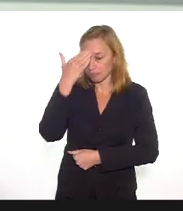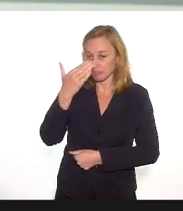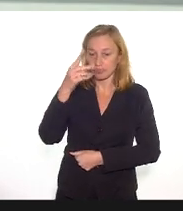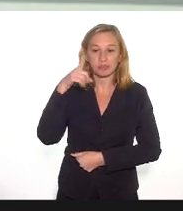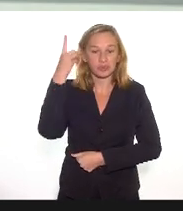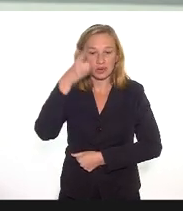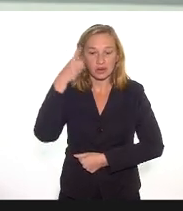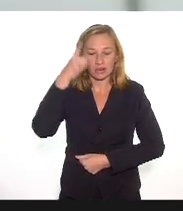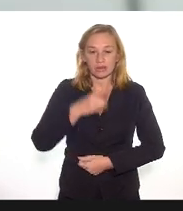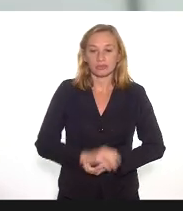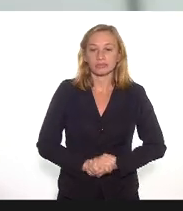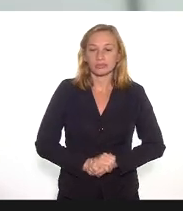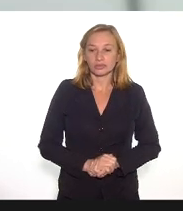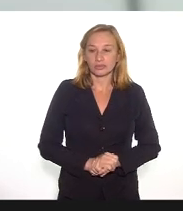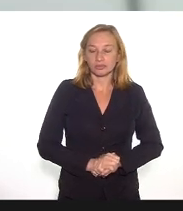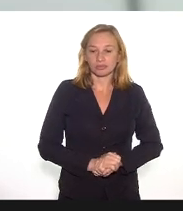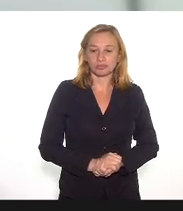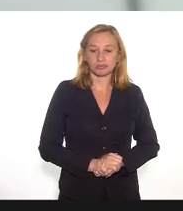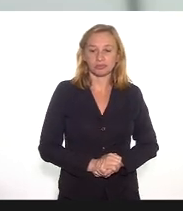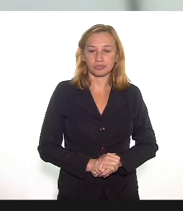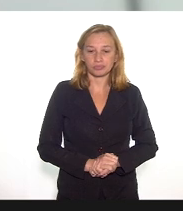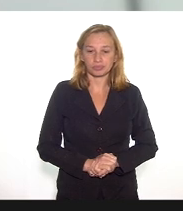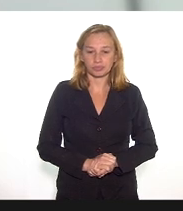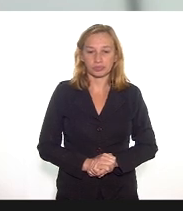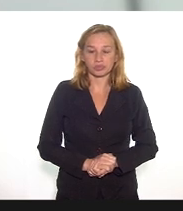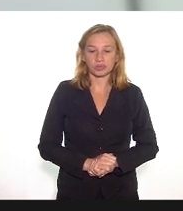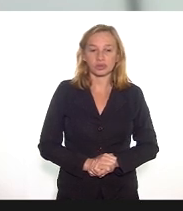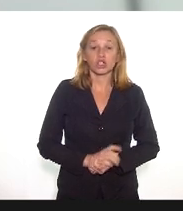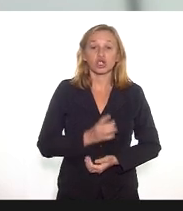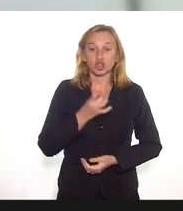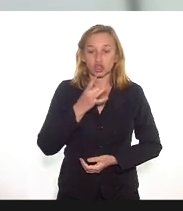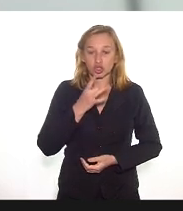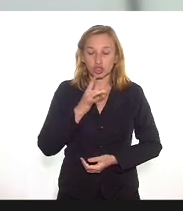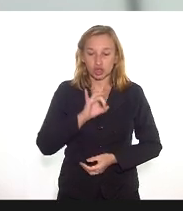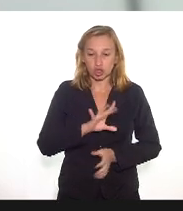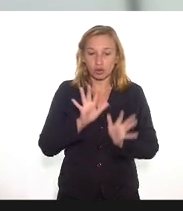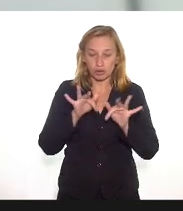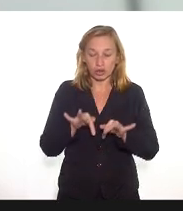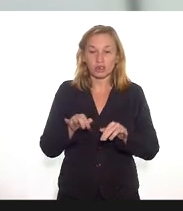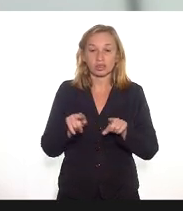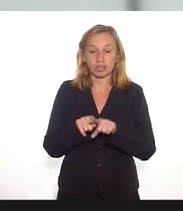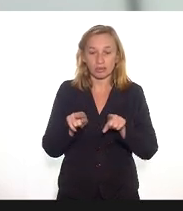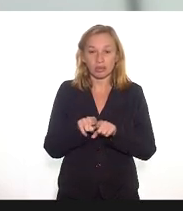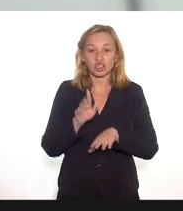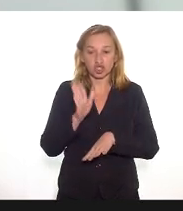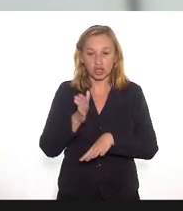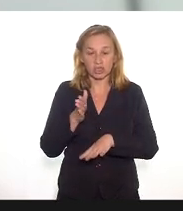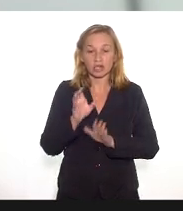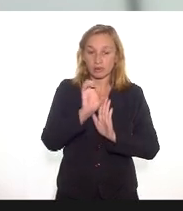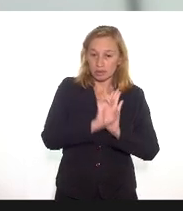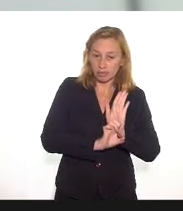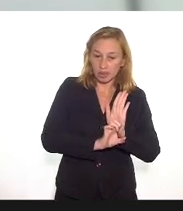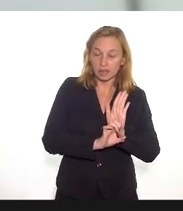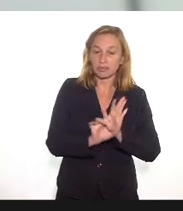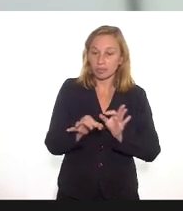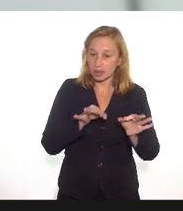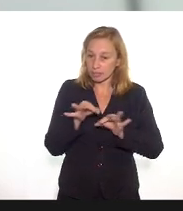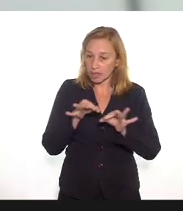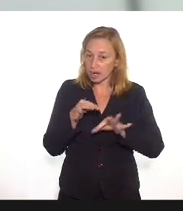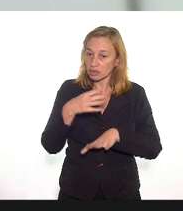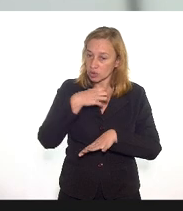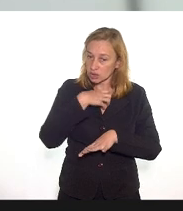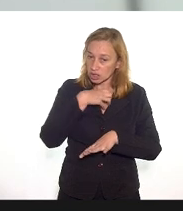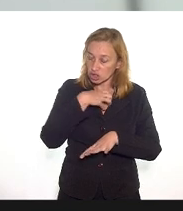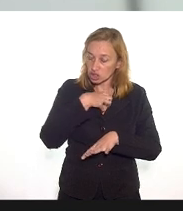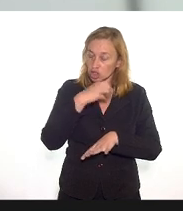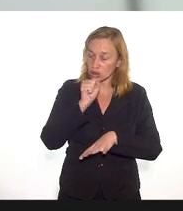deputado. Obrigado, Sérgio Duarte. Só te esclarecendo que também já temos emenda feita no sentido de